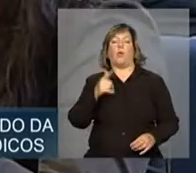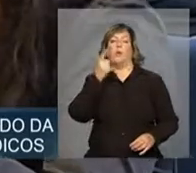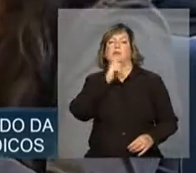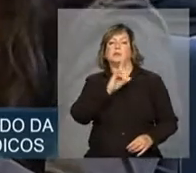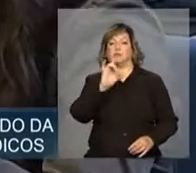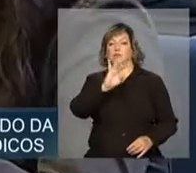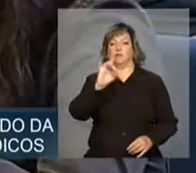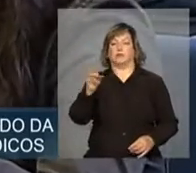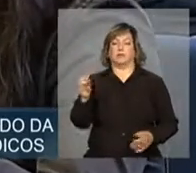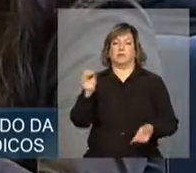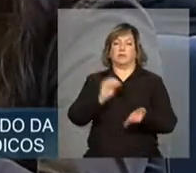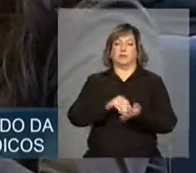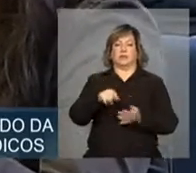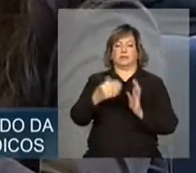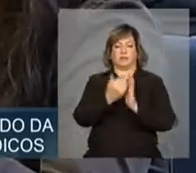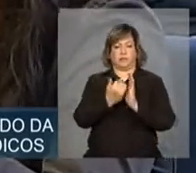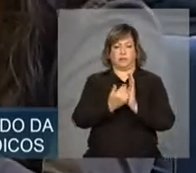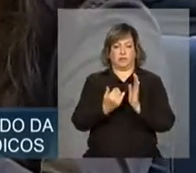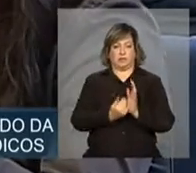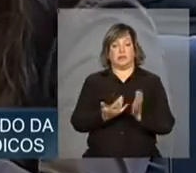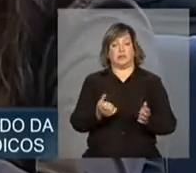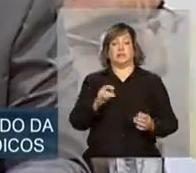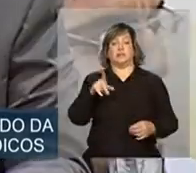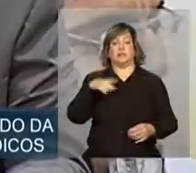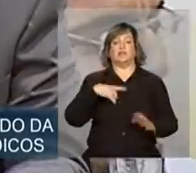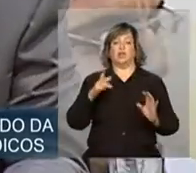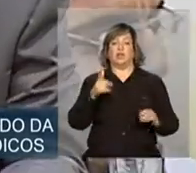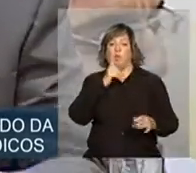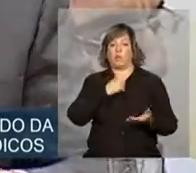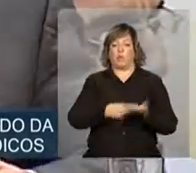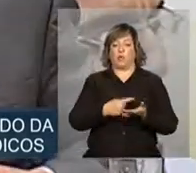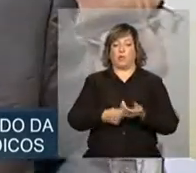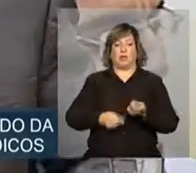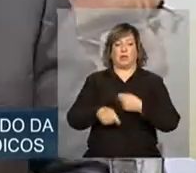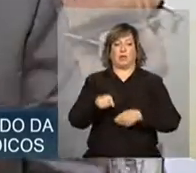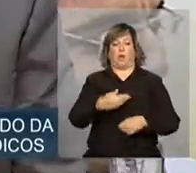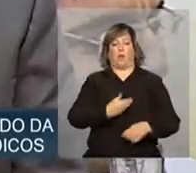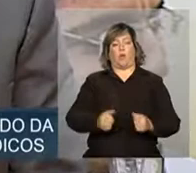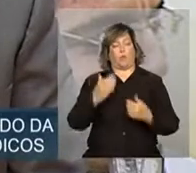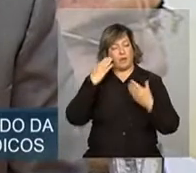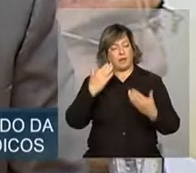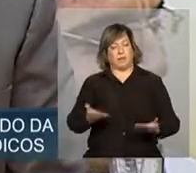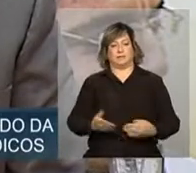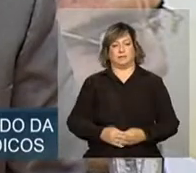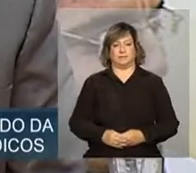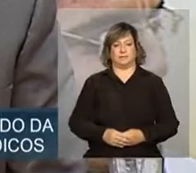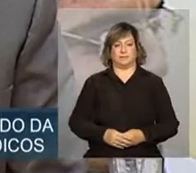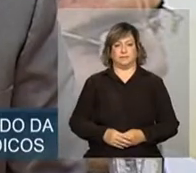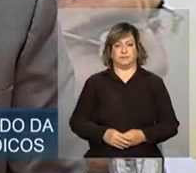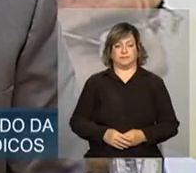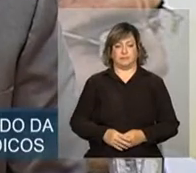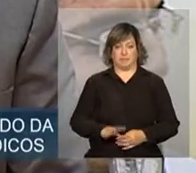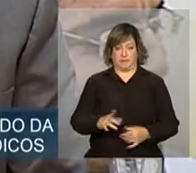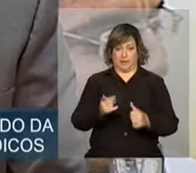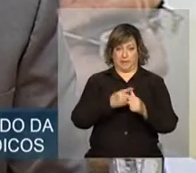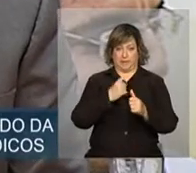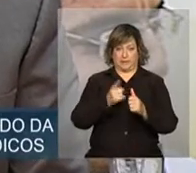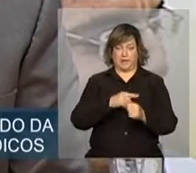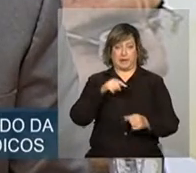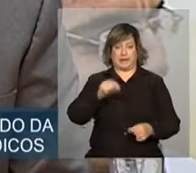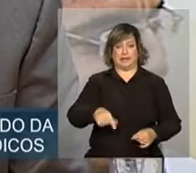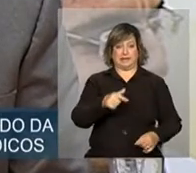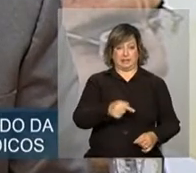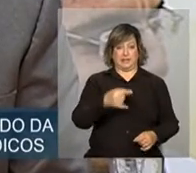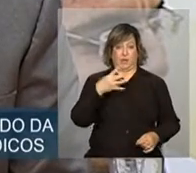e se você já estão negociando com o governo se eu tinha citado que sim como é que tá isso obrigado primeiro lugar e